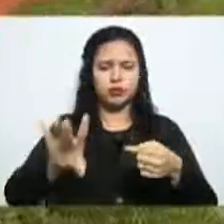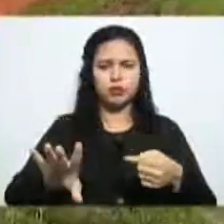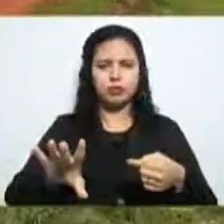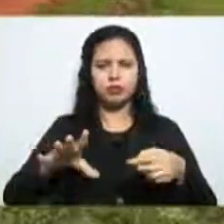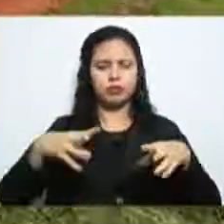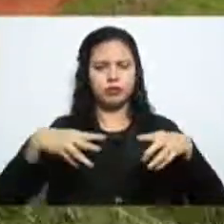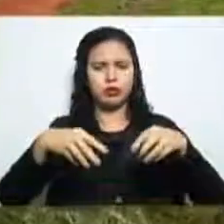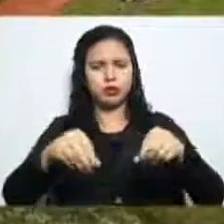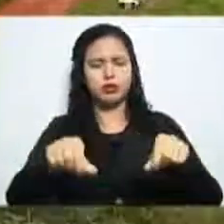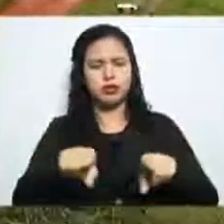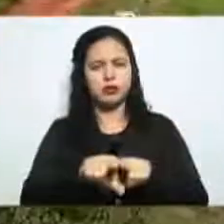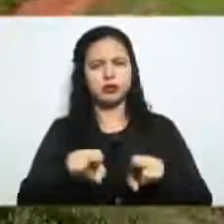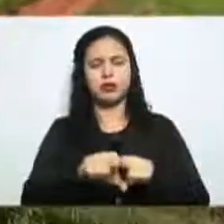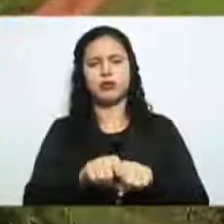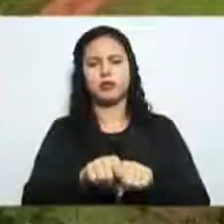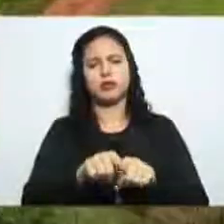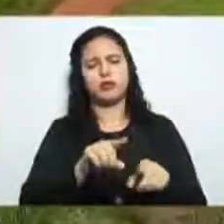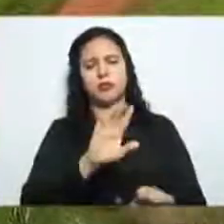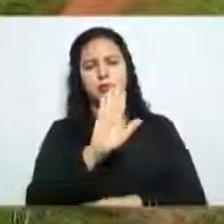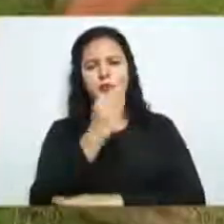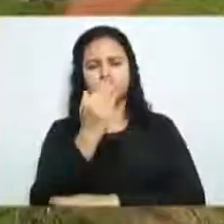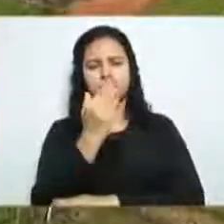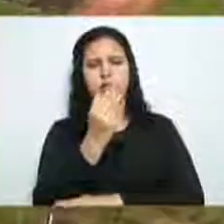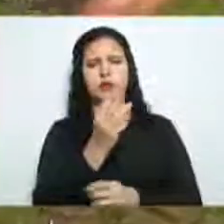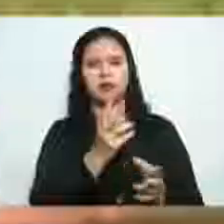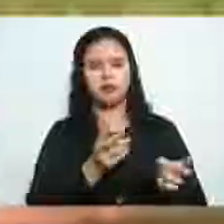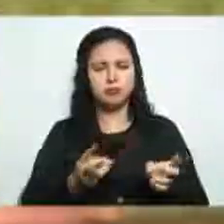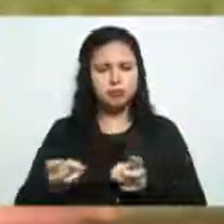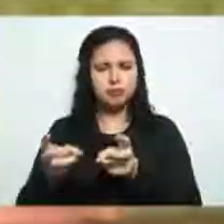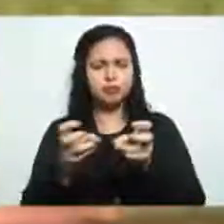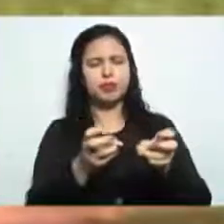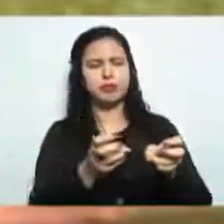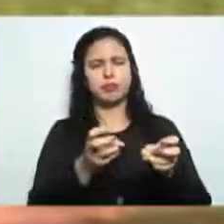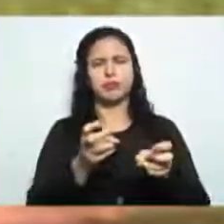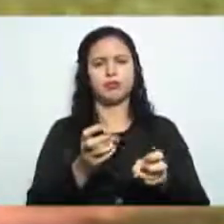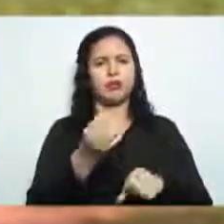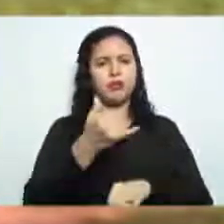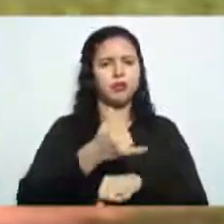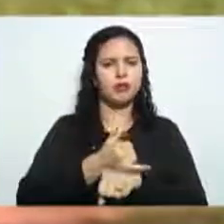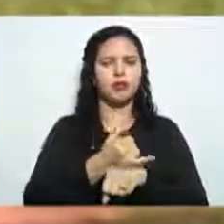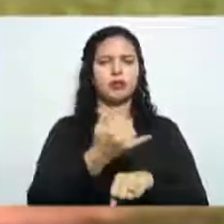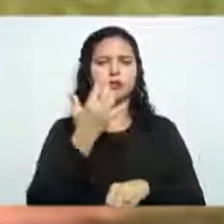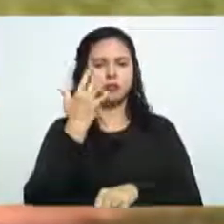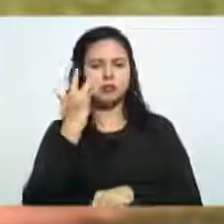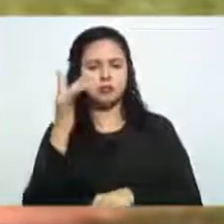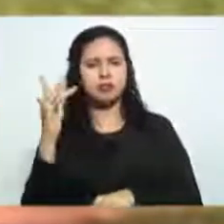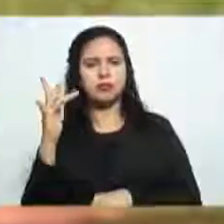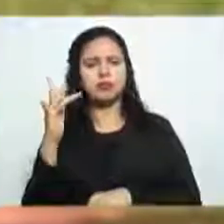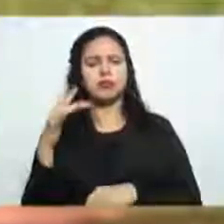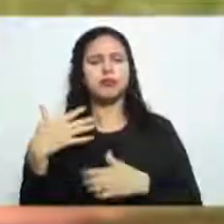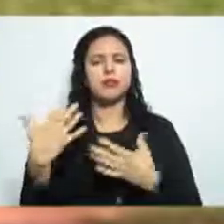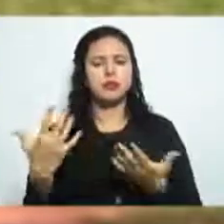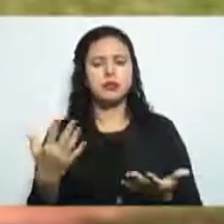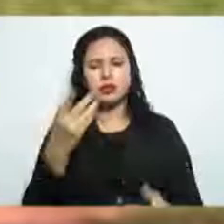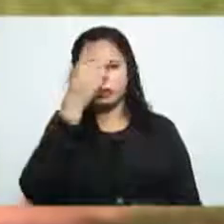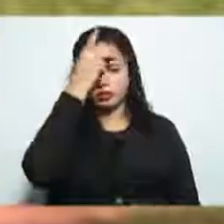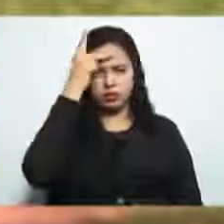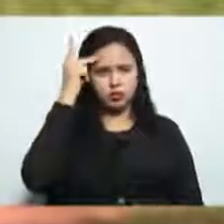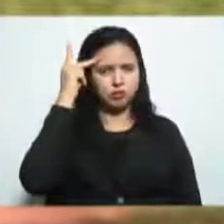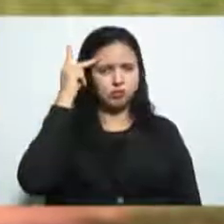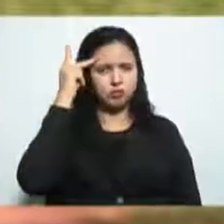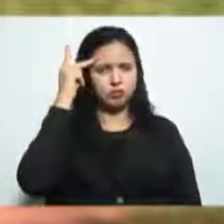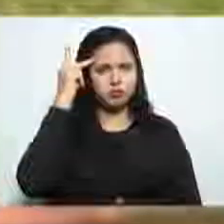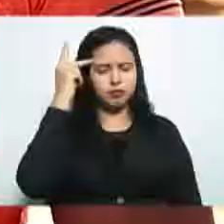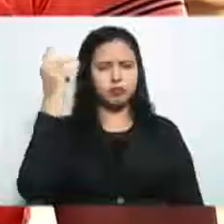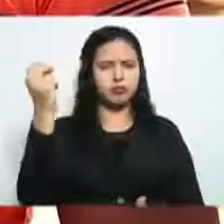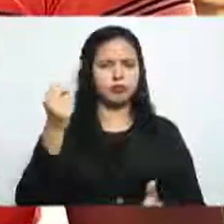pelos recursos naturais, como madeira e minério, por exemplo. Assim, os assentados não têm as mínimas condições de se fixarem